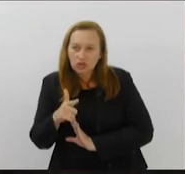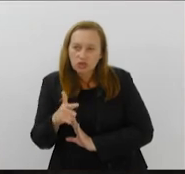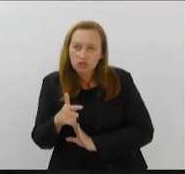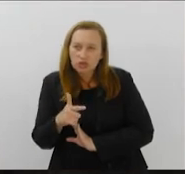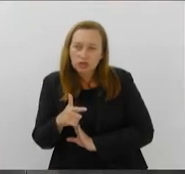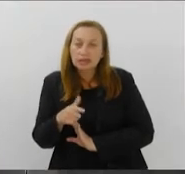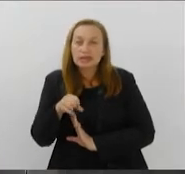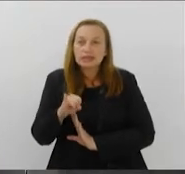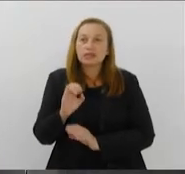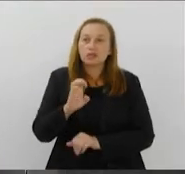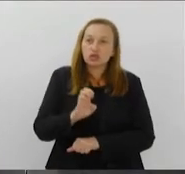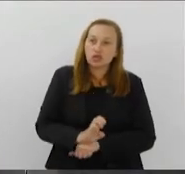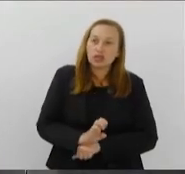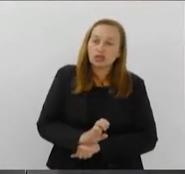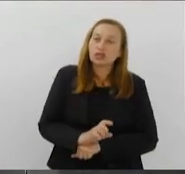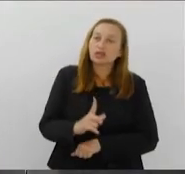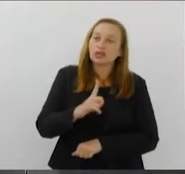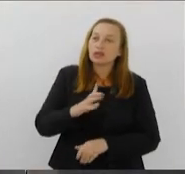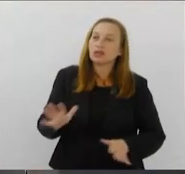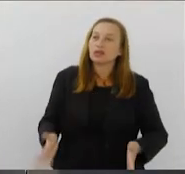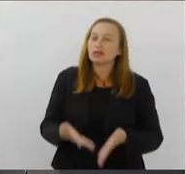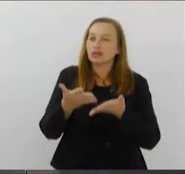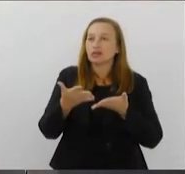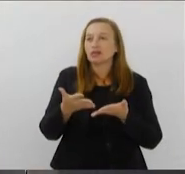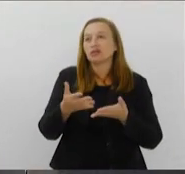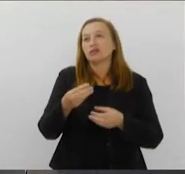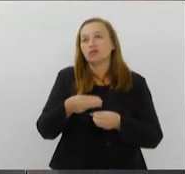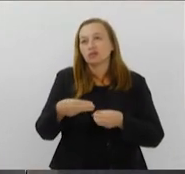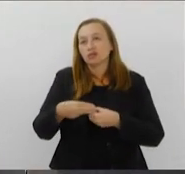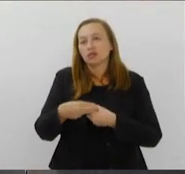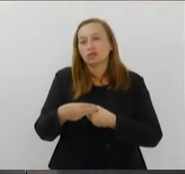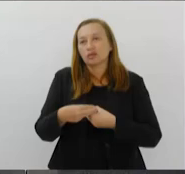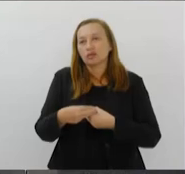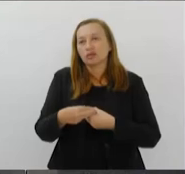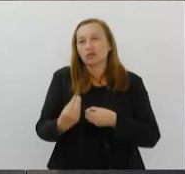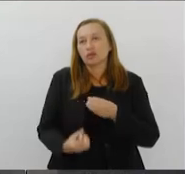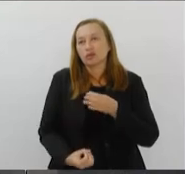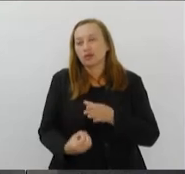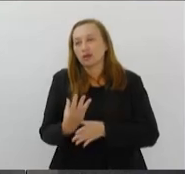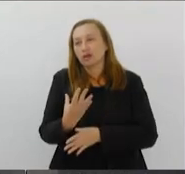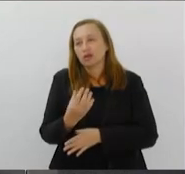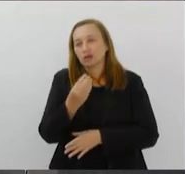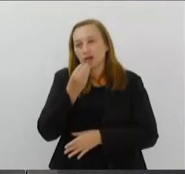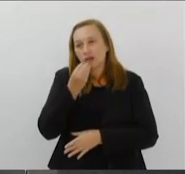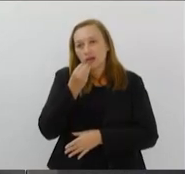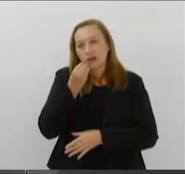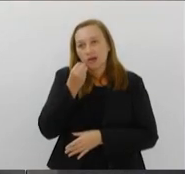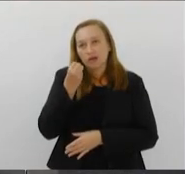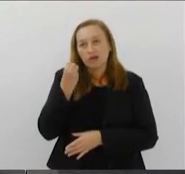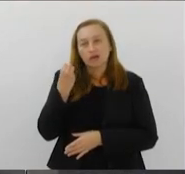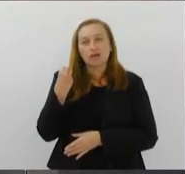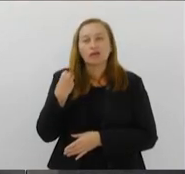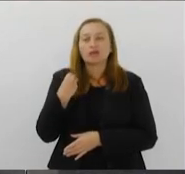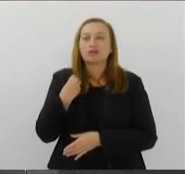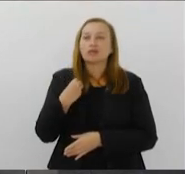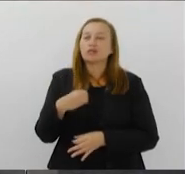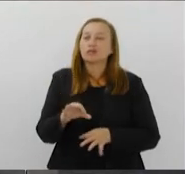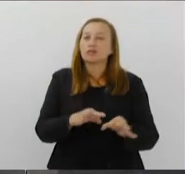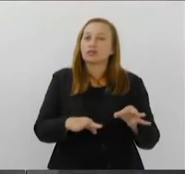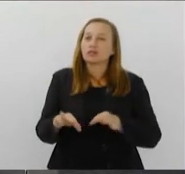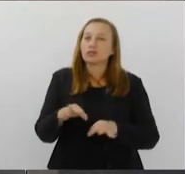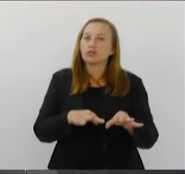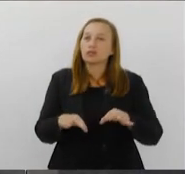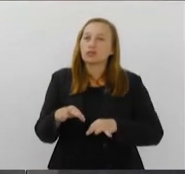Se o Estado tem incentivado os municípios a criarem em sua estrutura organizacional